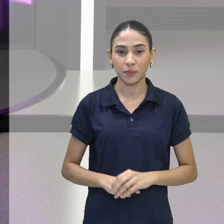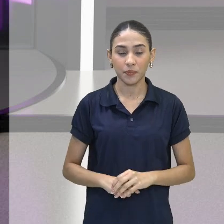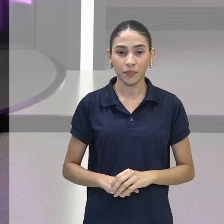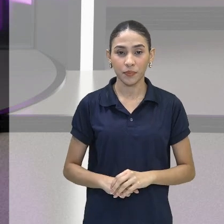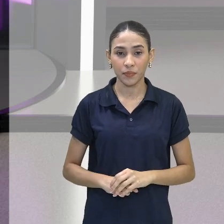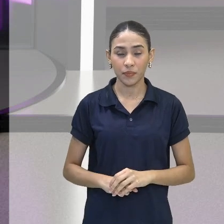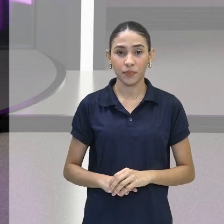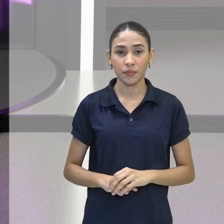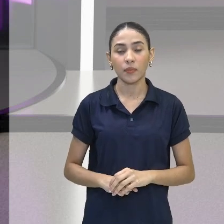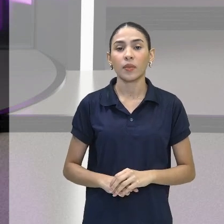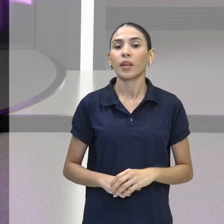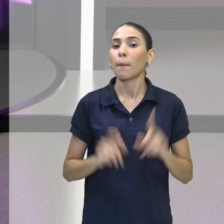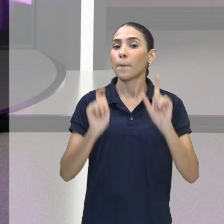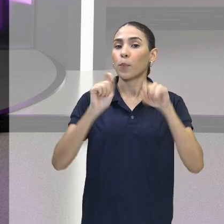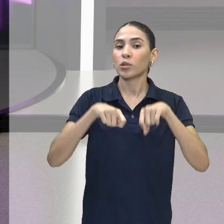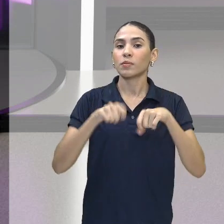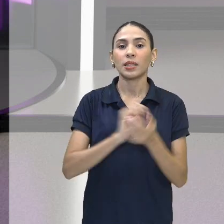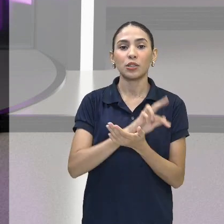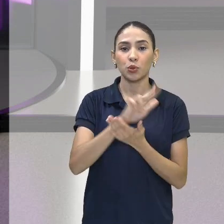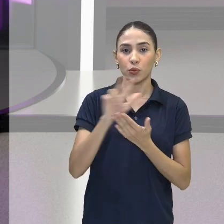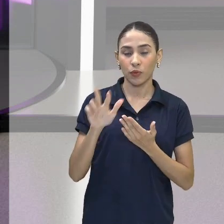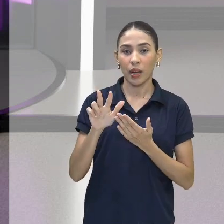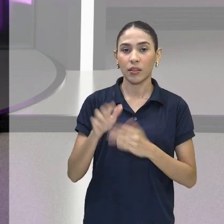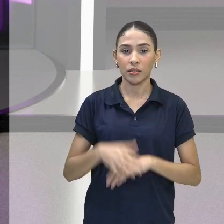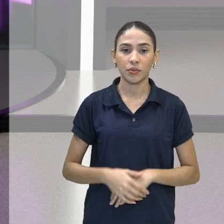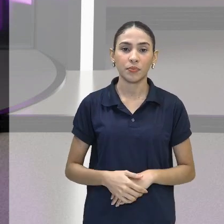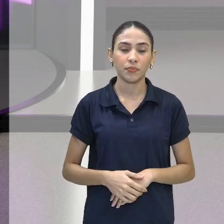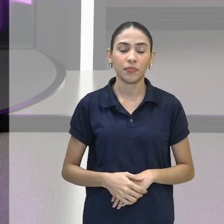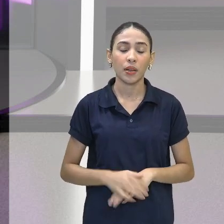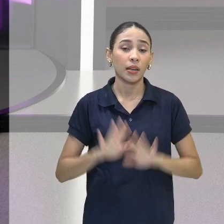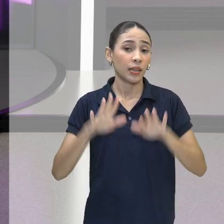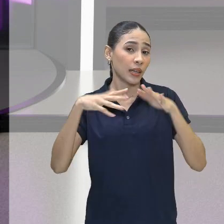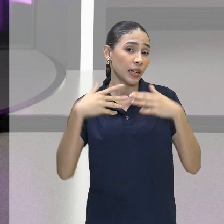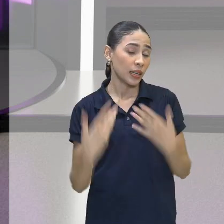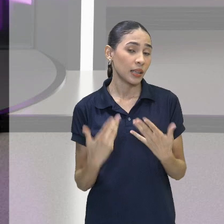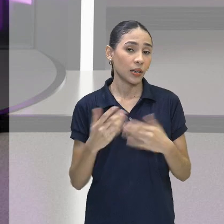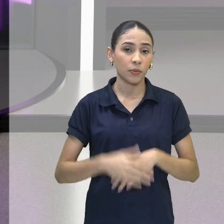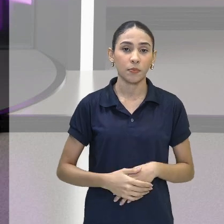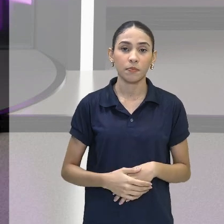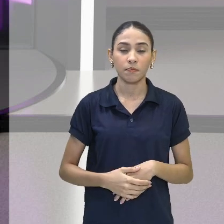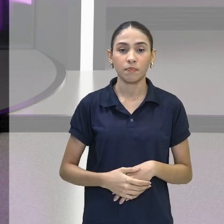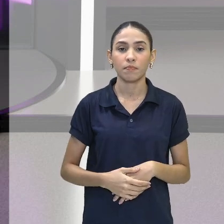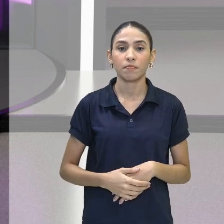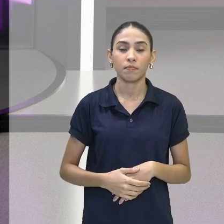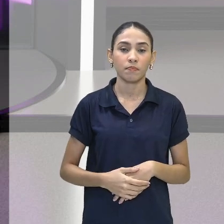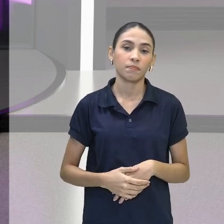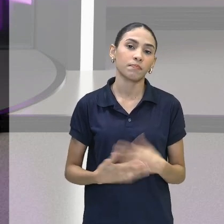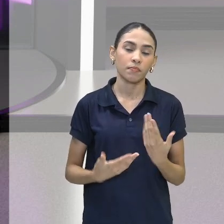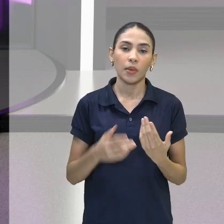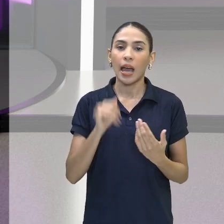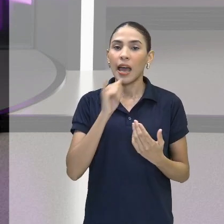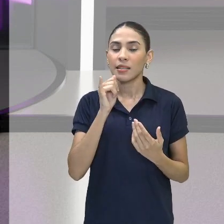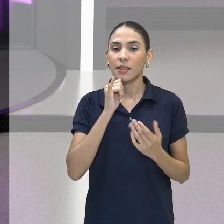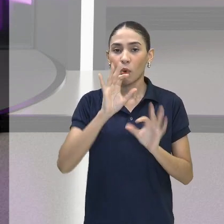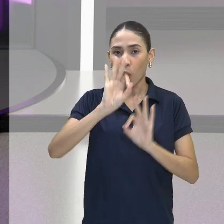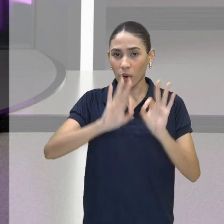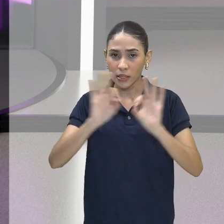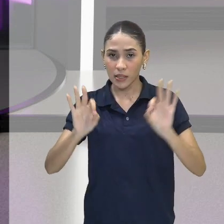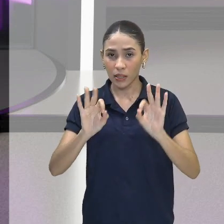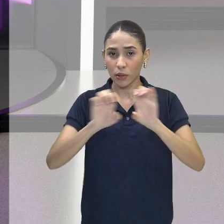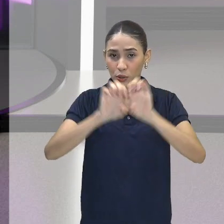a árvore de possibilidades, beleza? Então, observando a árvore de possibilidades, eu vou